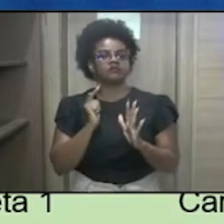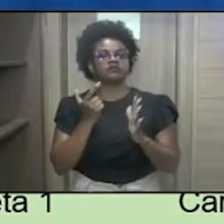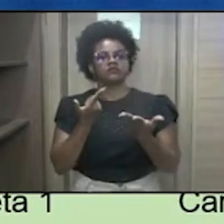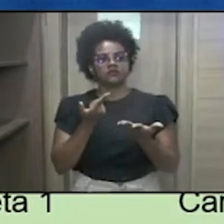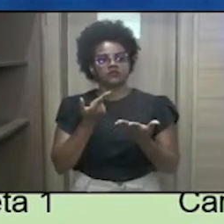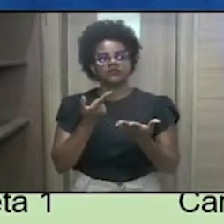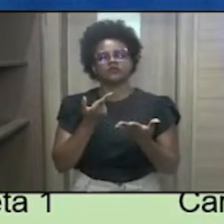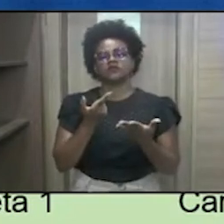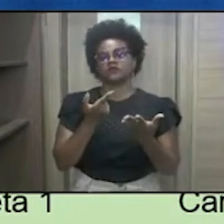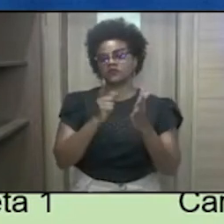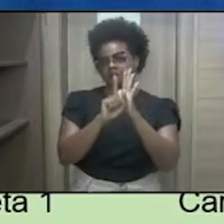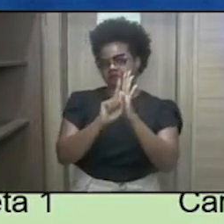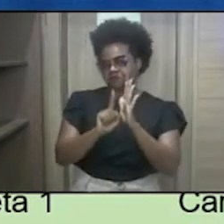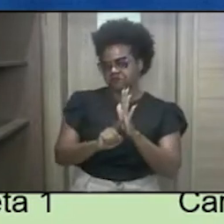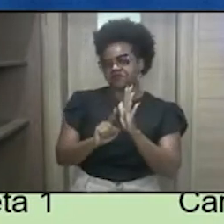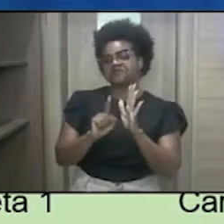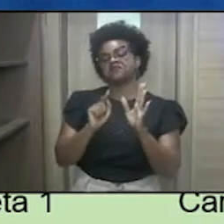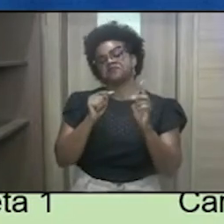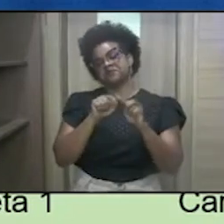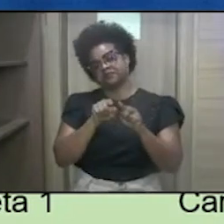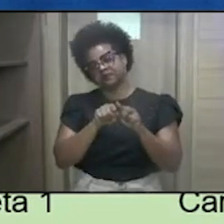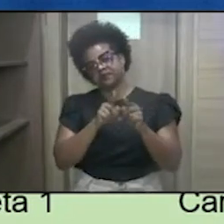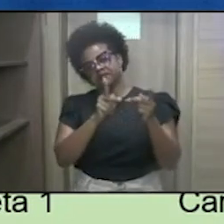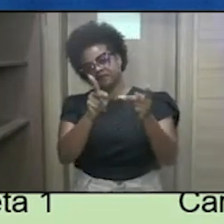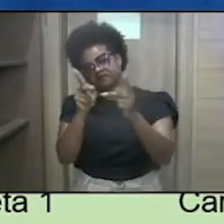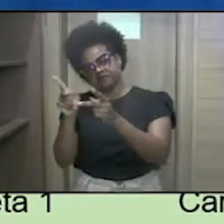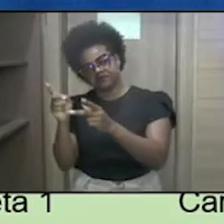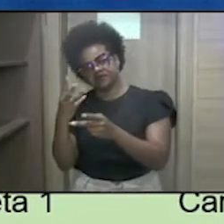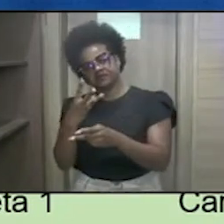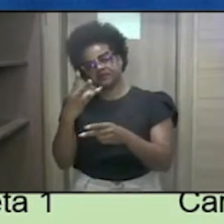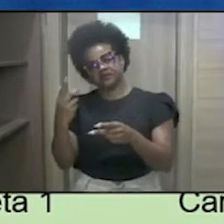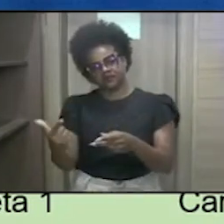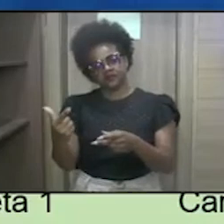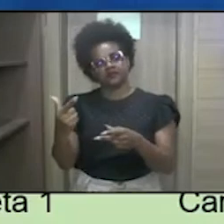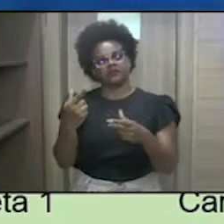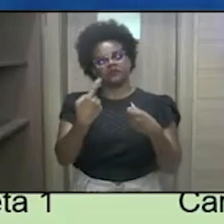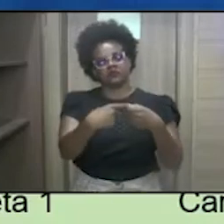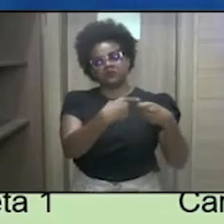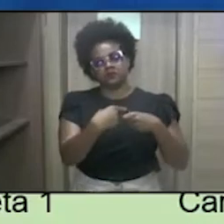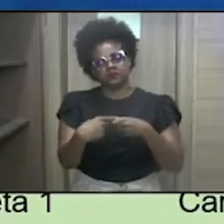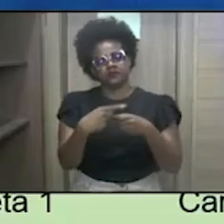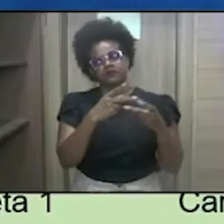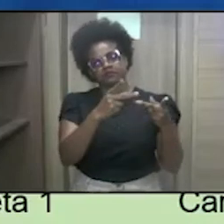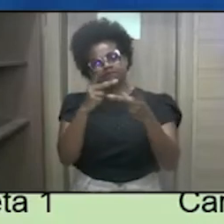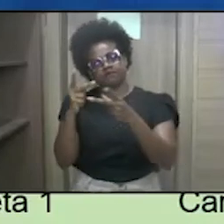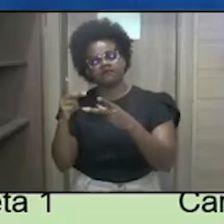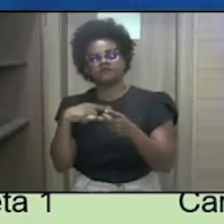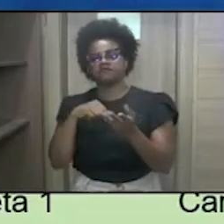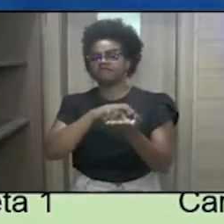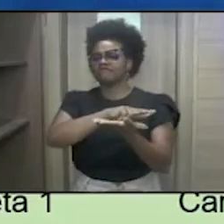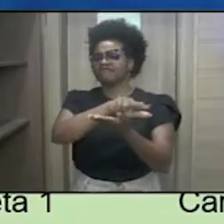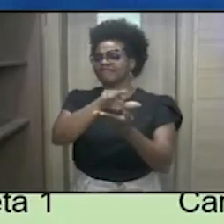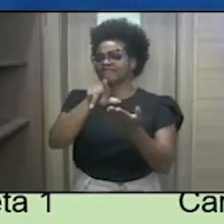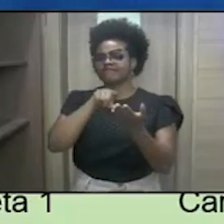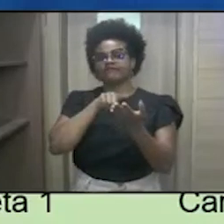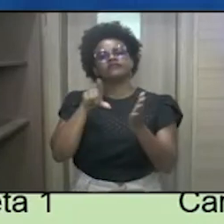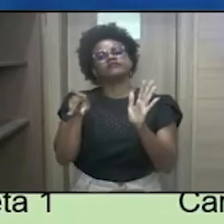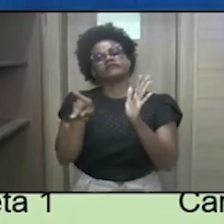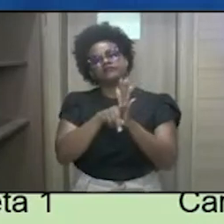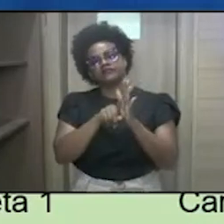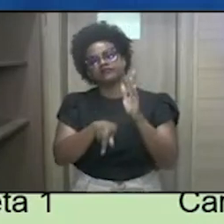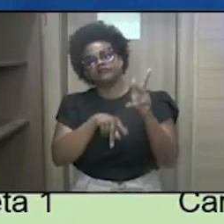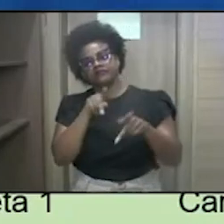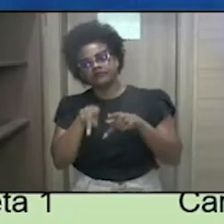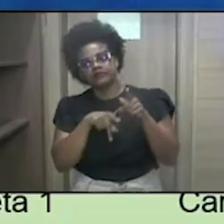questionário Forms foi aplicado, e também uma visita em loco em 32 municípios, que foi intencional, com diversidade regional, porte